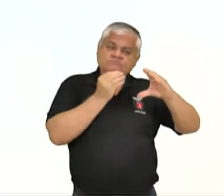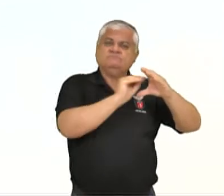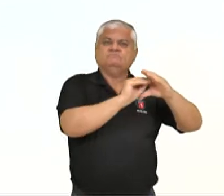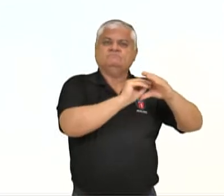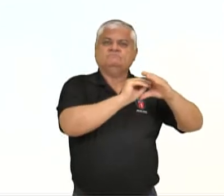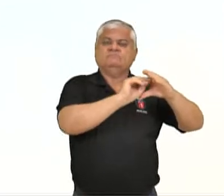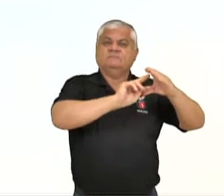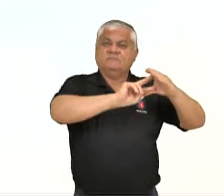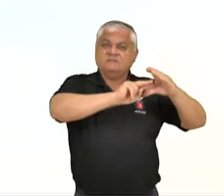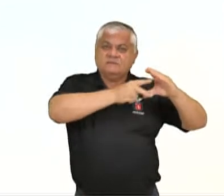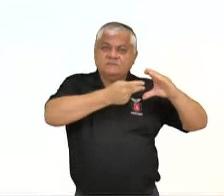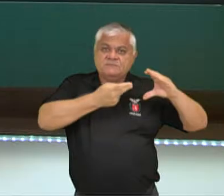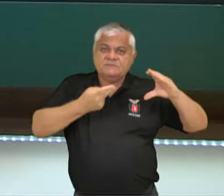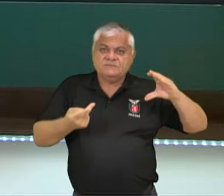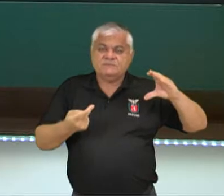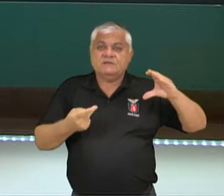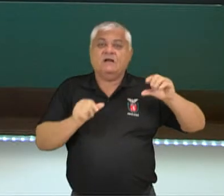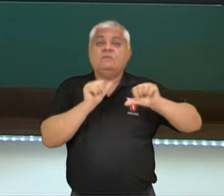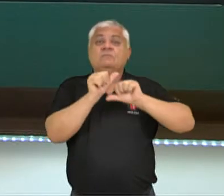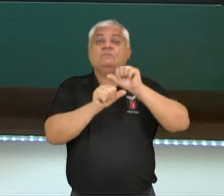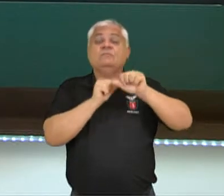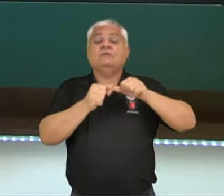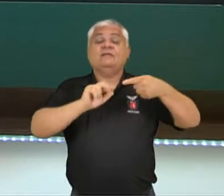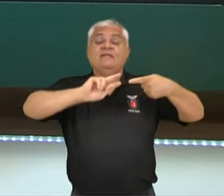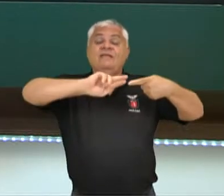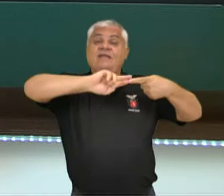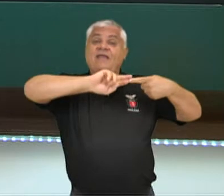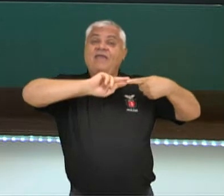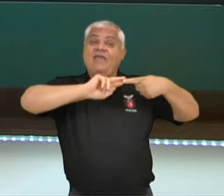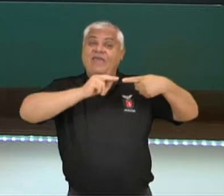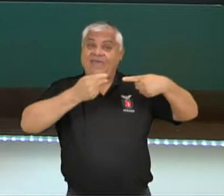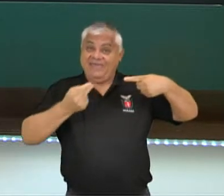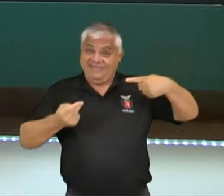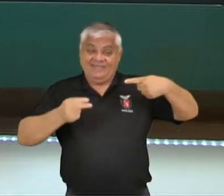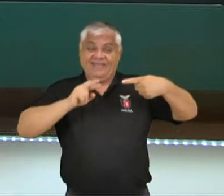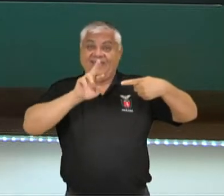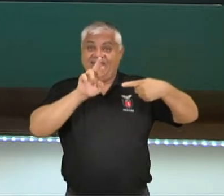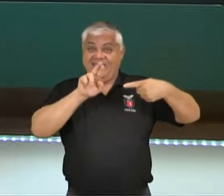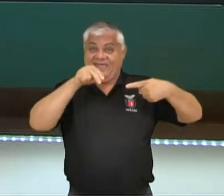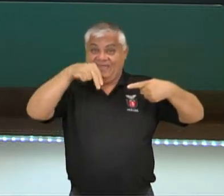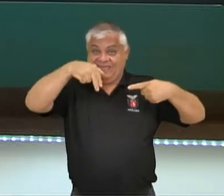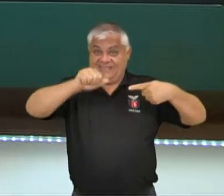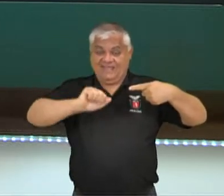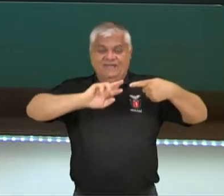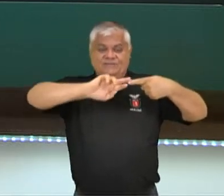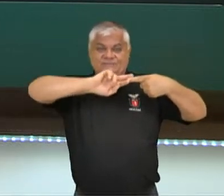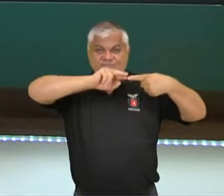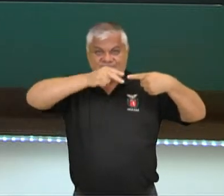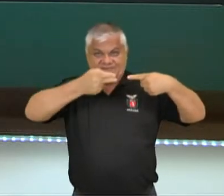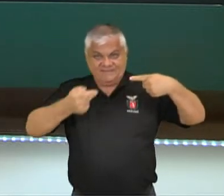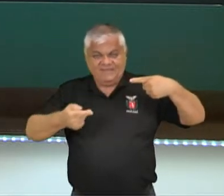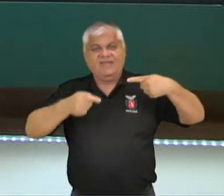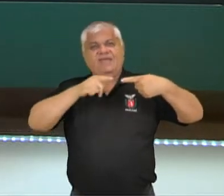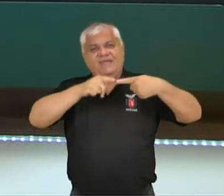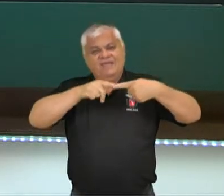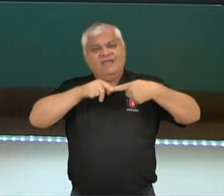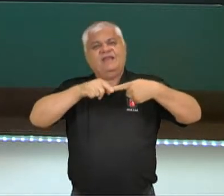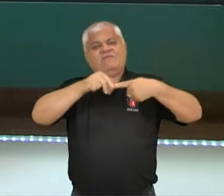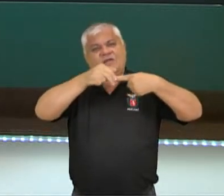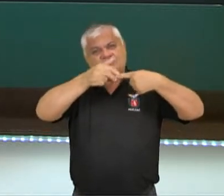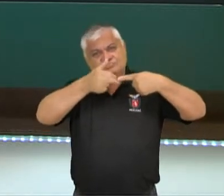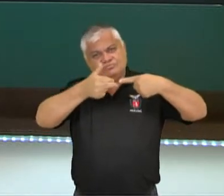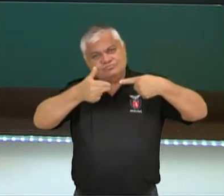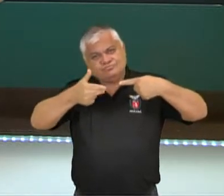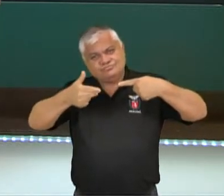vou então transcrever num RNA, e esse RNA, que é chamado de mensageiro, ele que vai sair